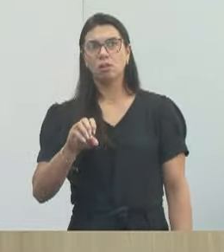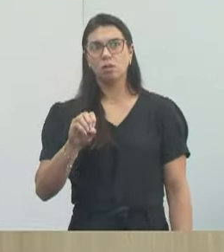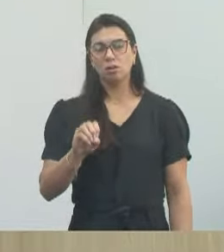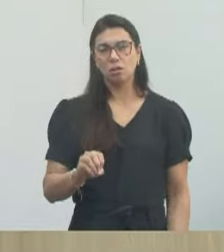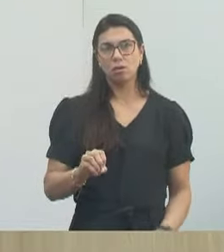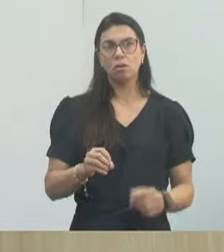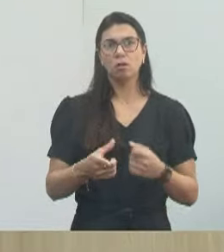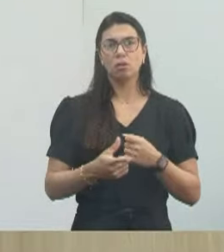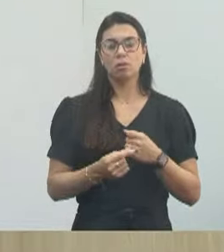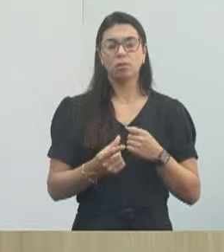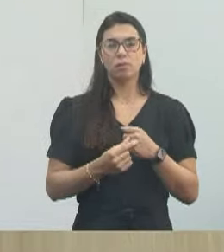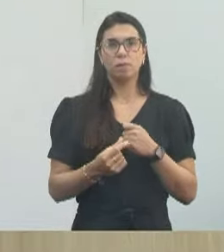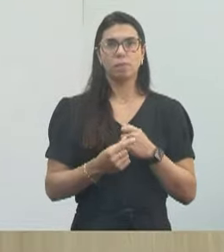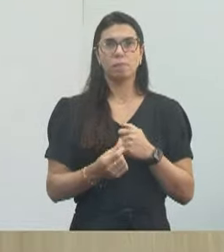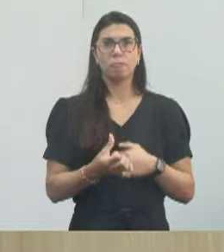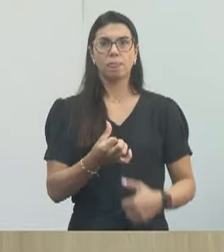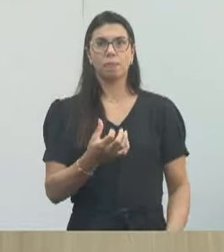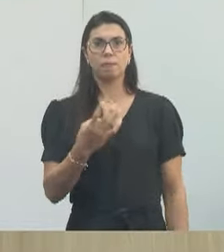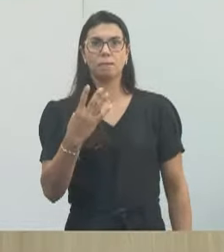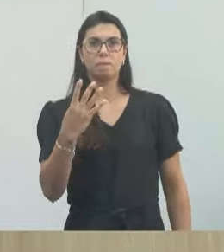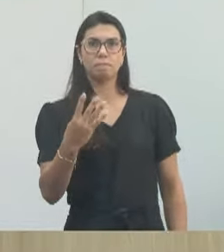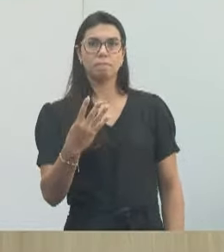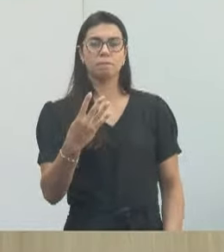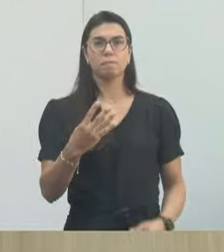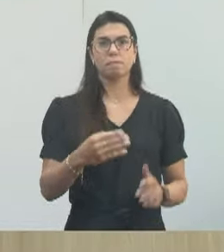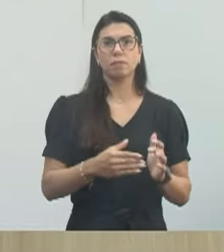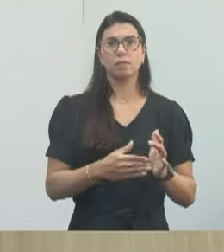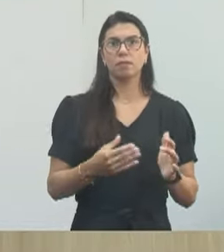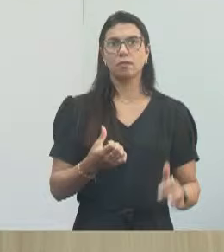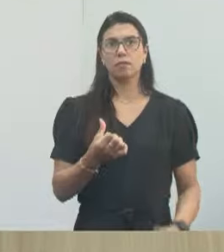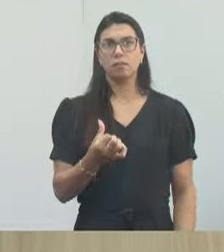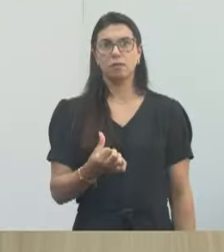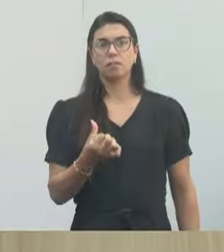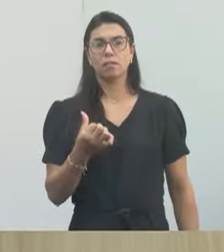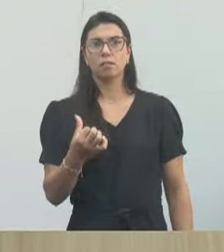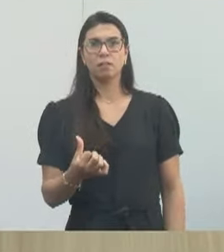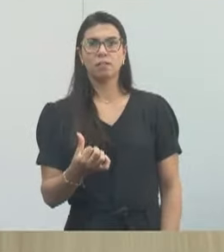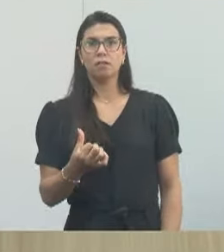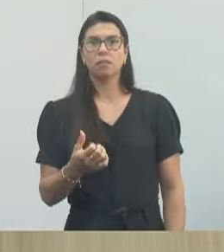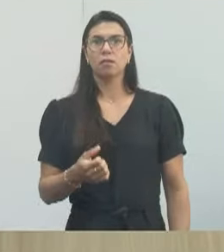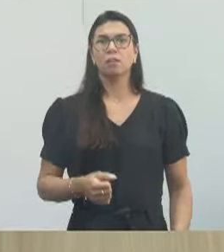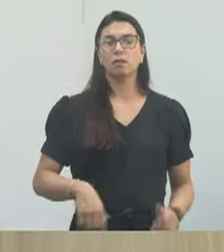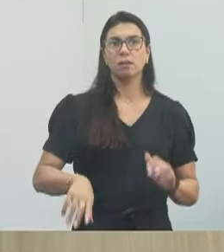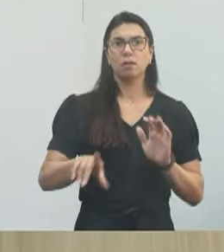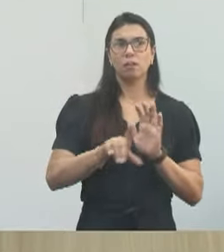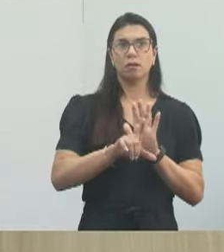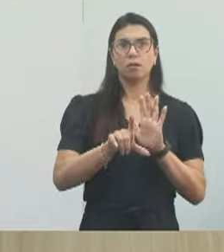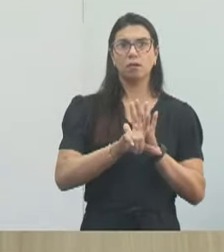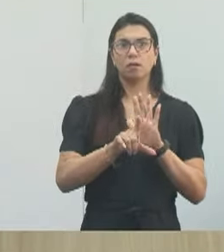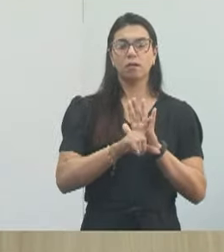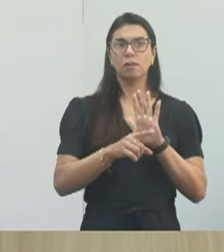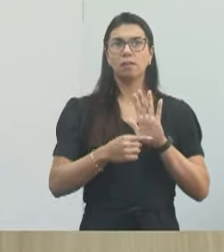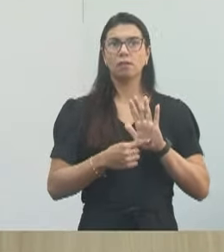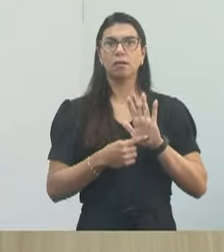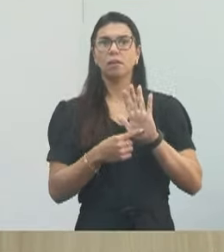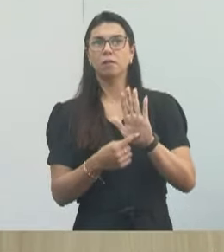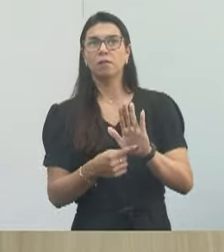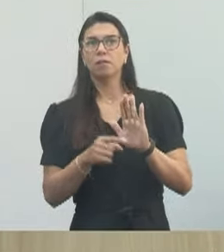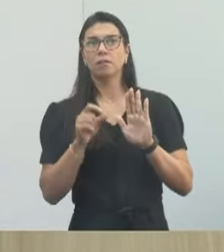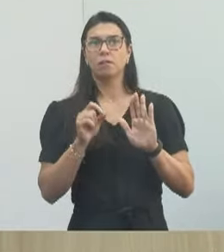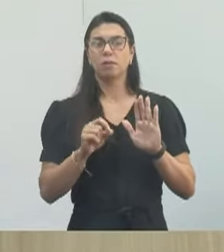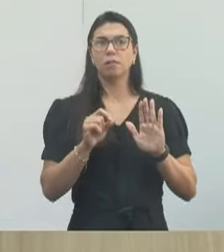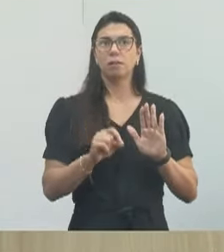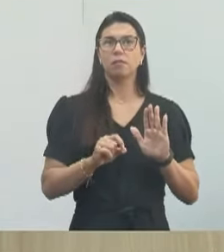o artigo 64 e 66 da referida lei que estabelece